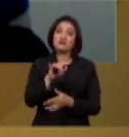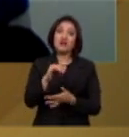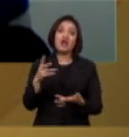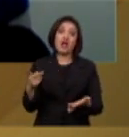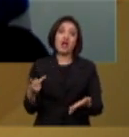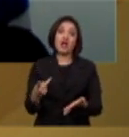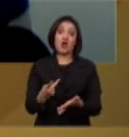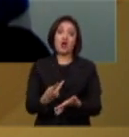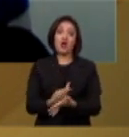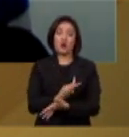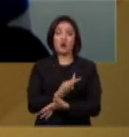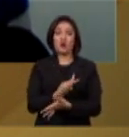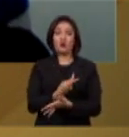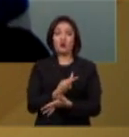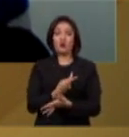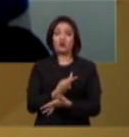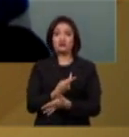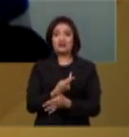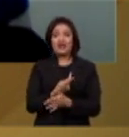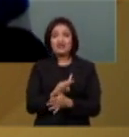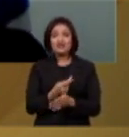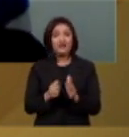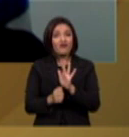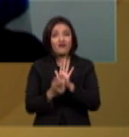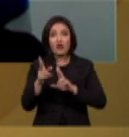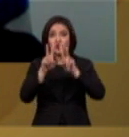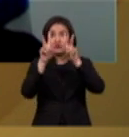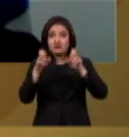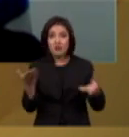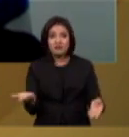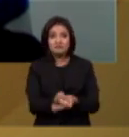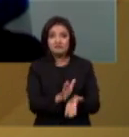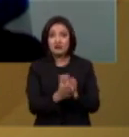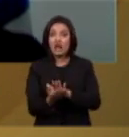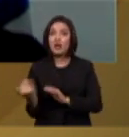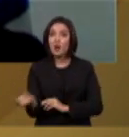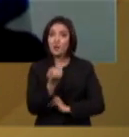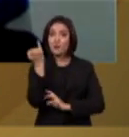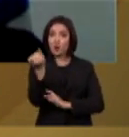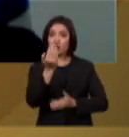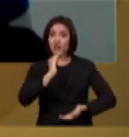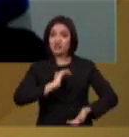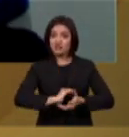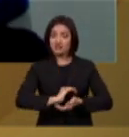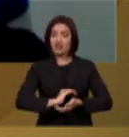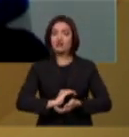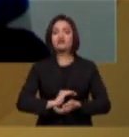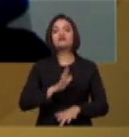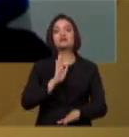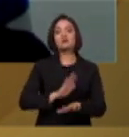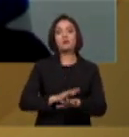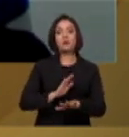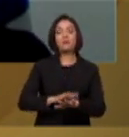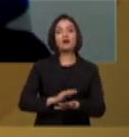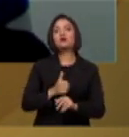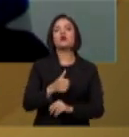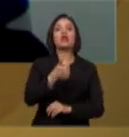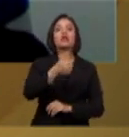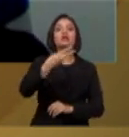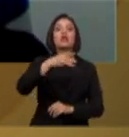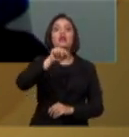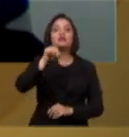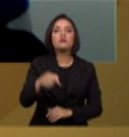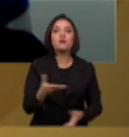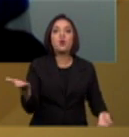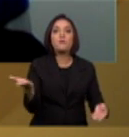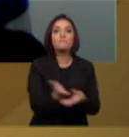relevantes questões trazidas ao STF neste primeiro semestre. Neste período, mais de 13 mil